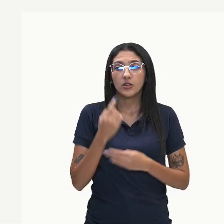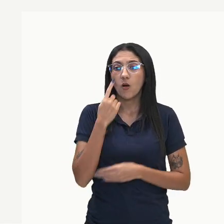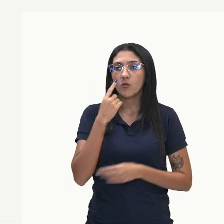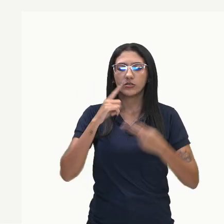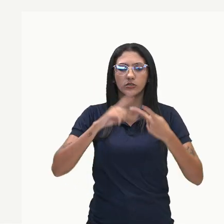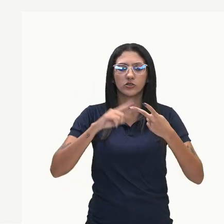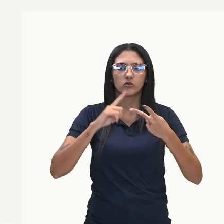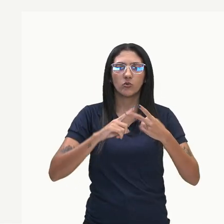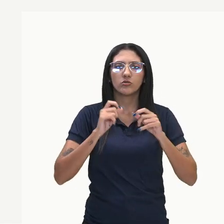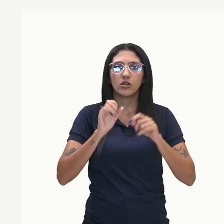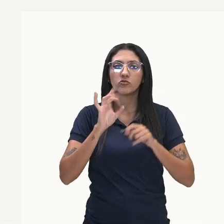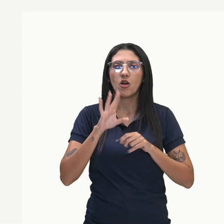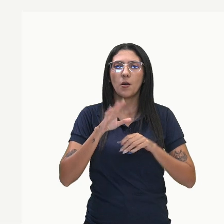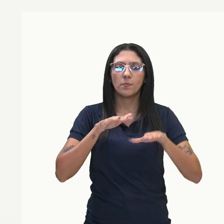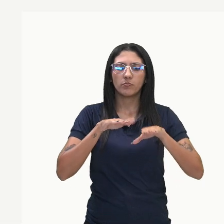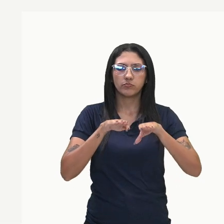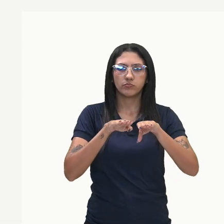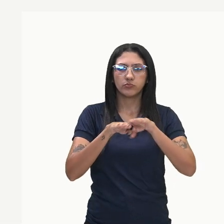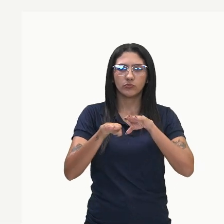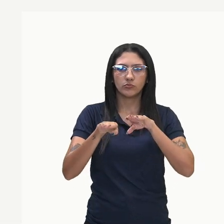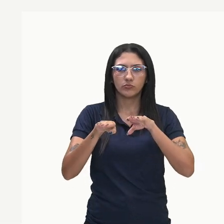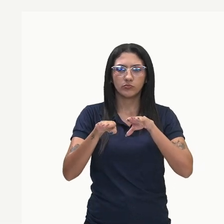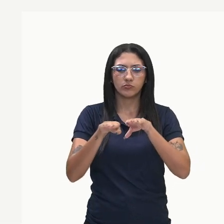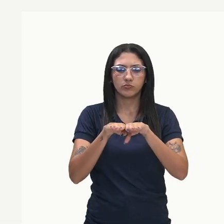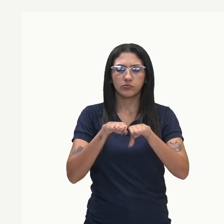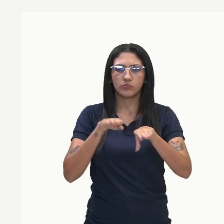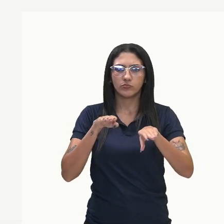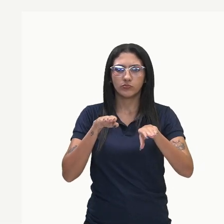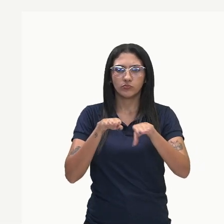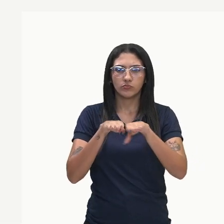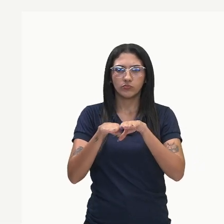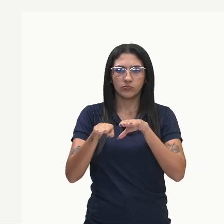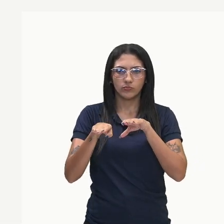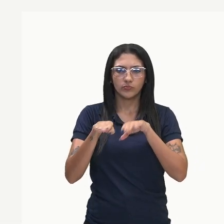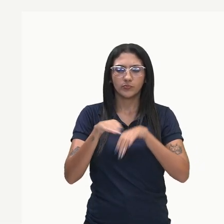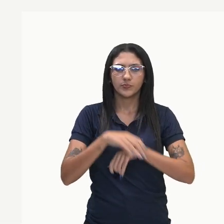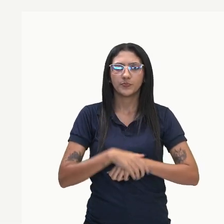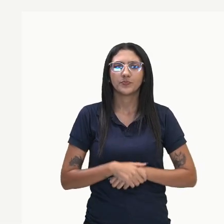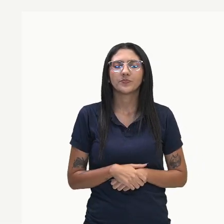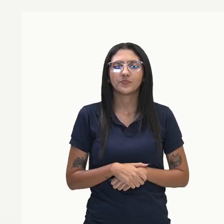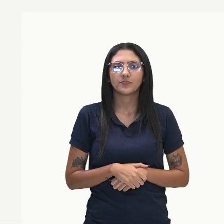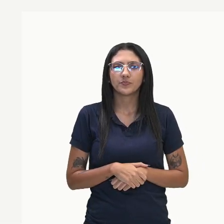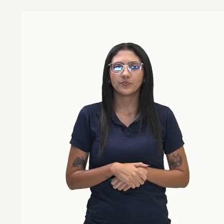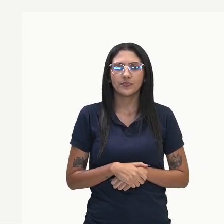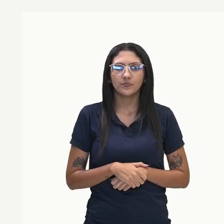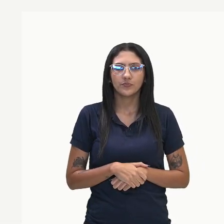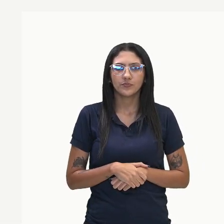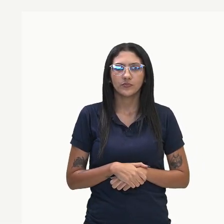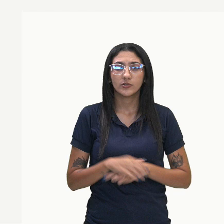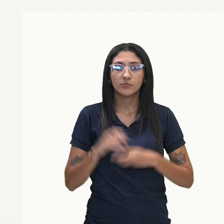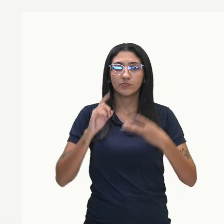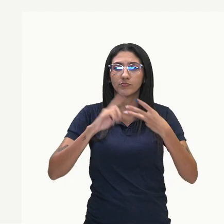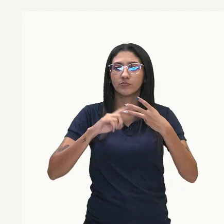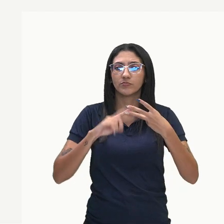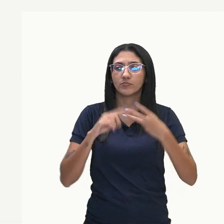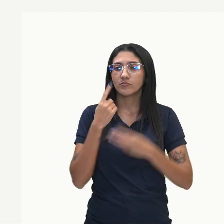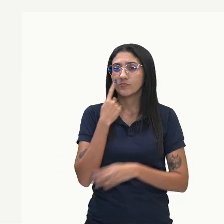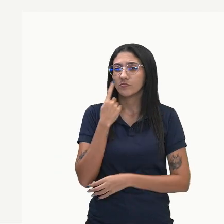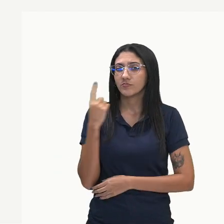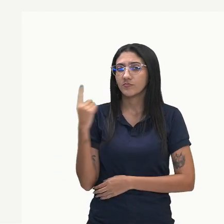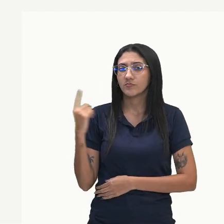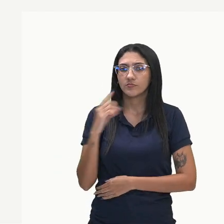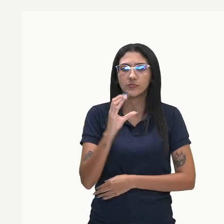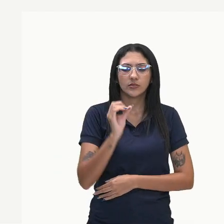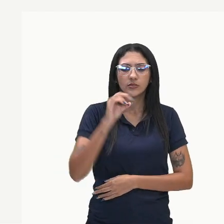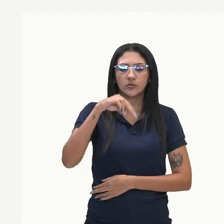deslizar um para o lado e outro para o outro, tá certo? E o outro tipo é chamado de